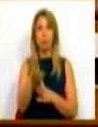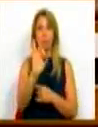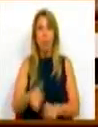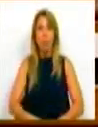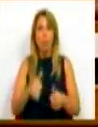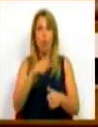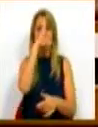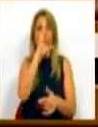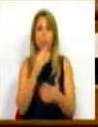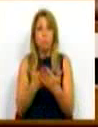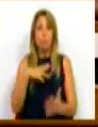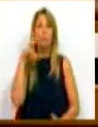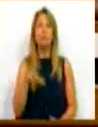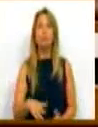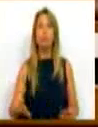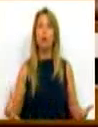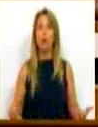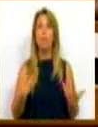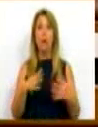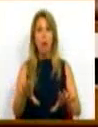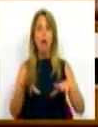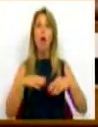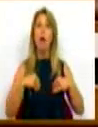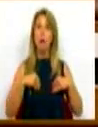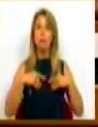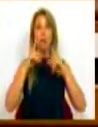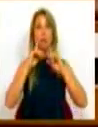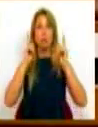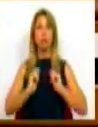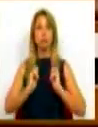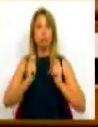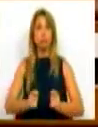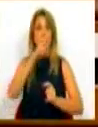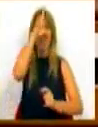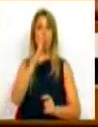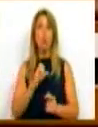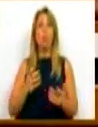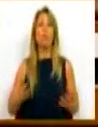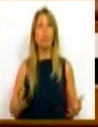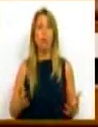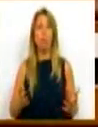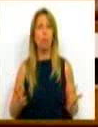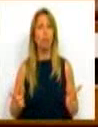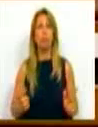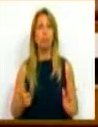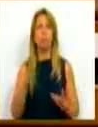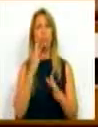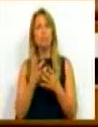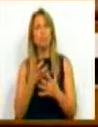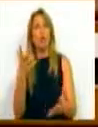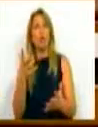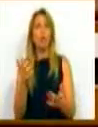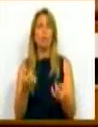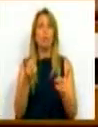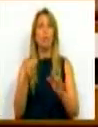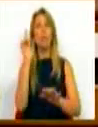Portugal. Para a aceitação da investidura deste governo, não sobressai nem o valor